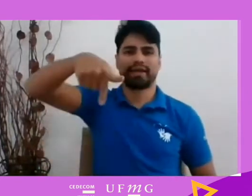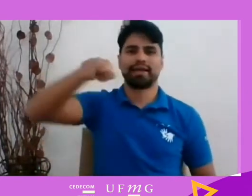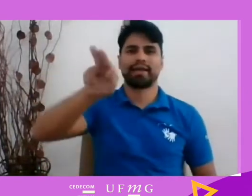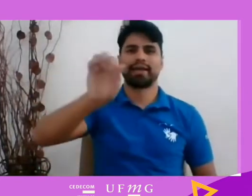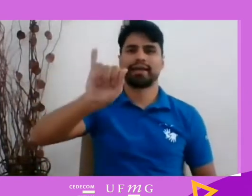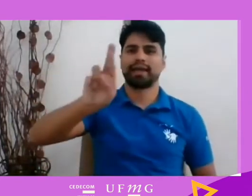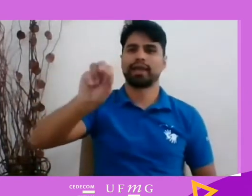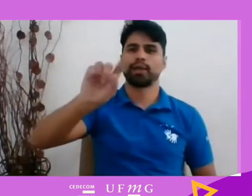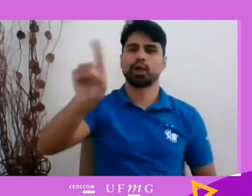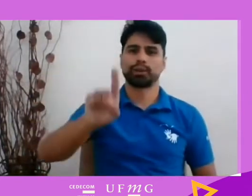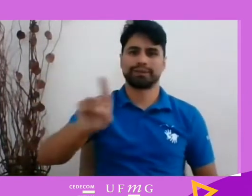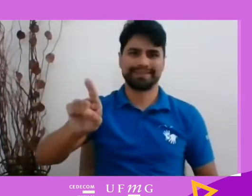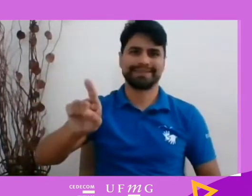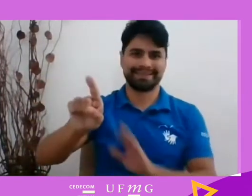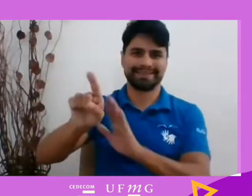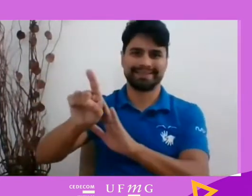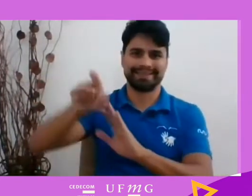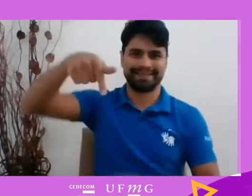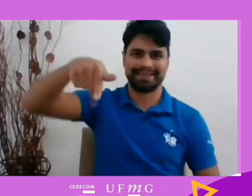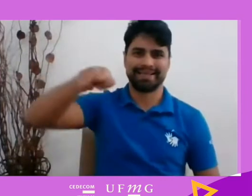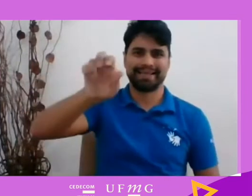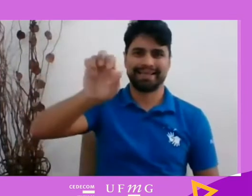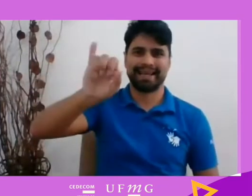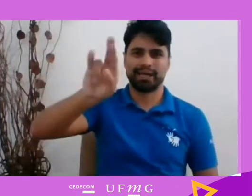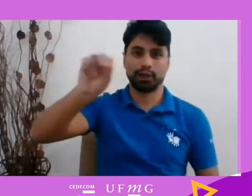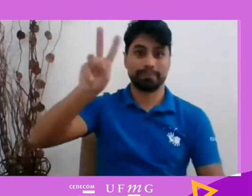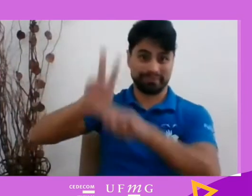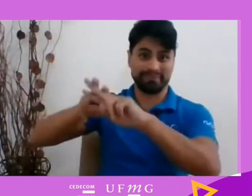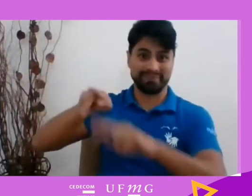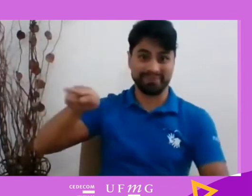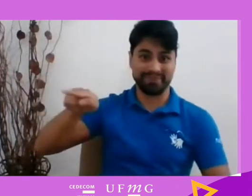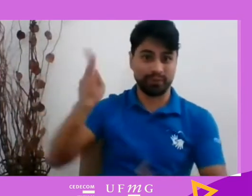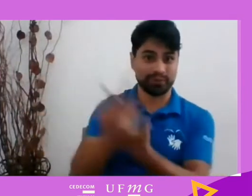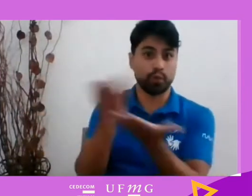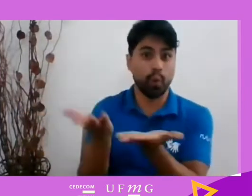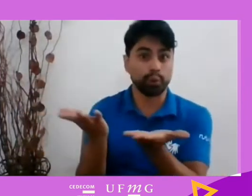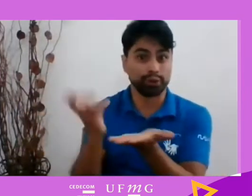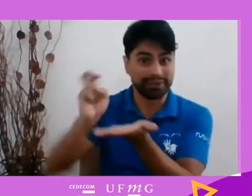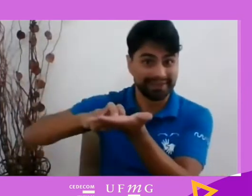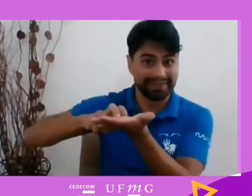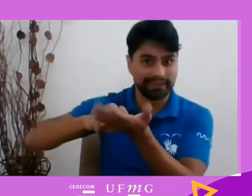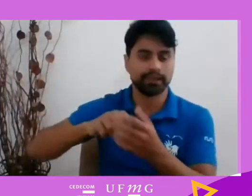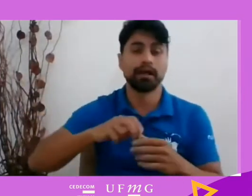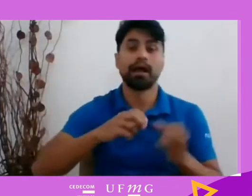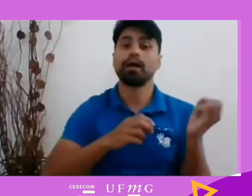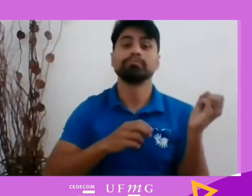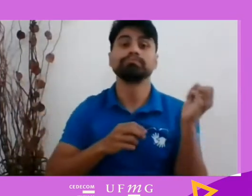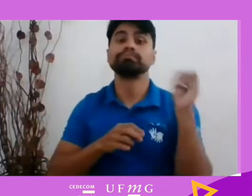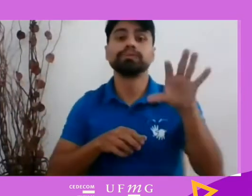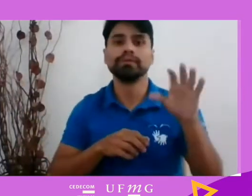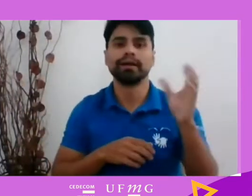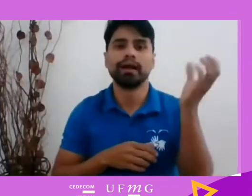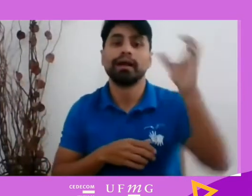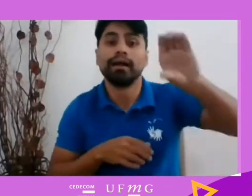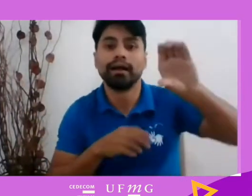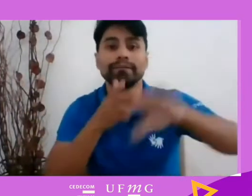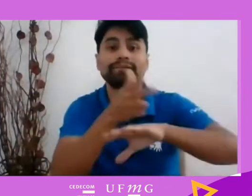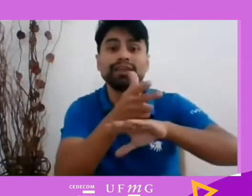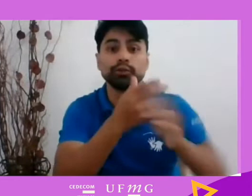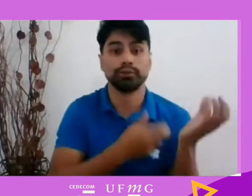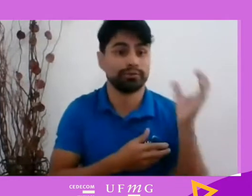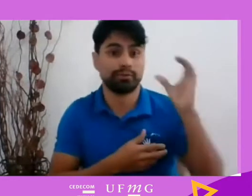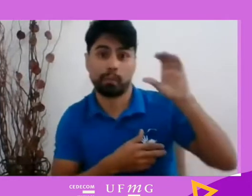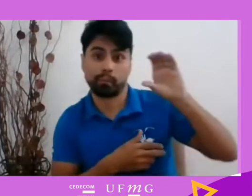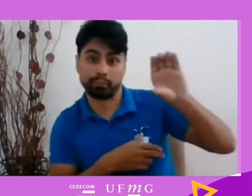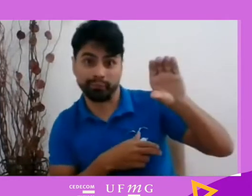um vídeo do Bolsonaro Filho, quando ele era candidato a prefeito e ele passou mal durante o debate.